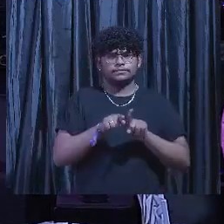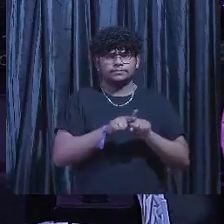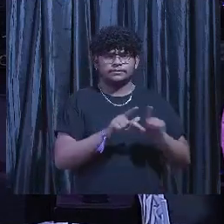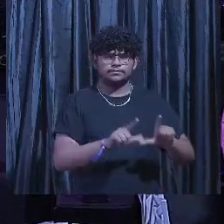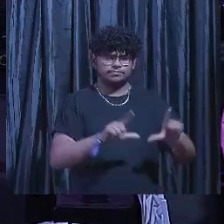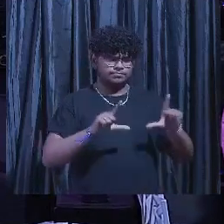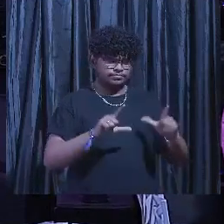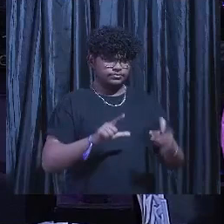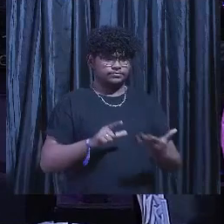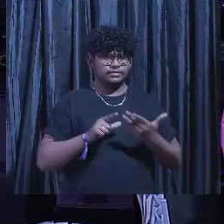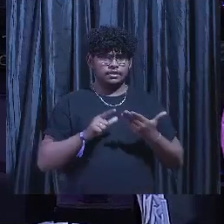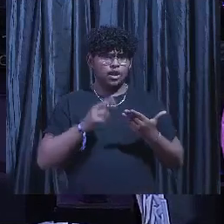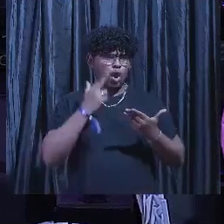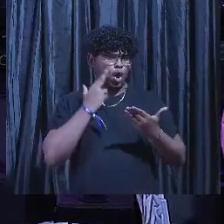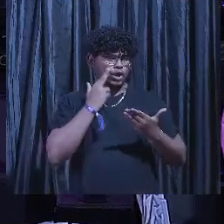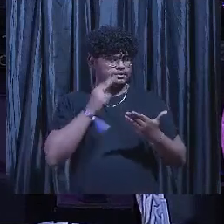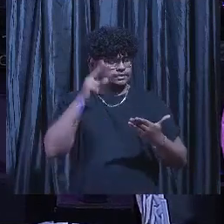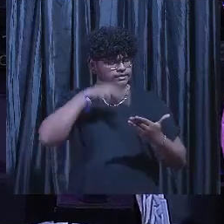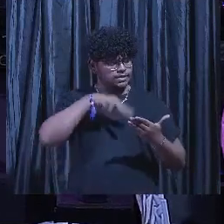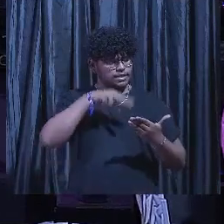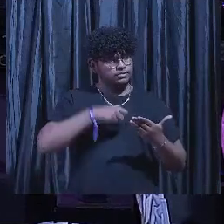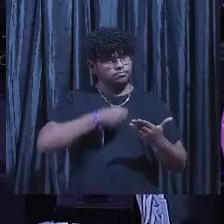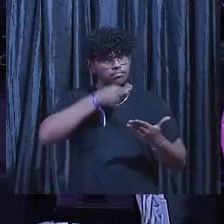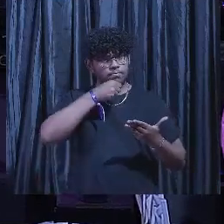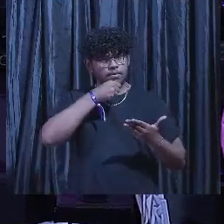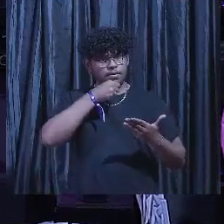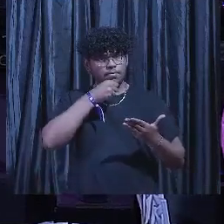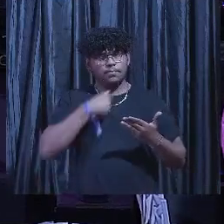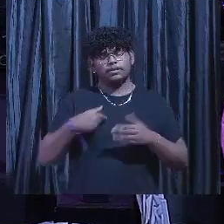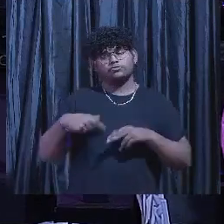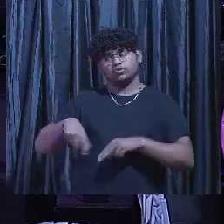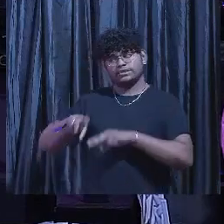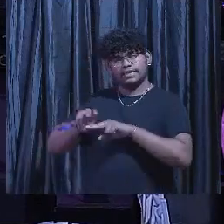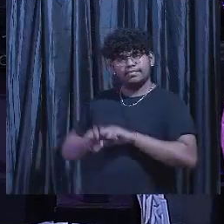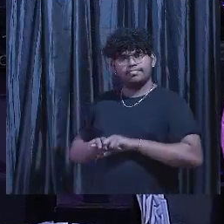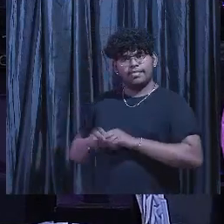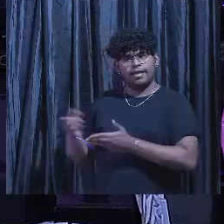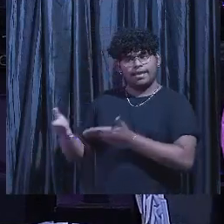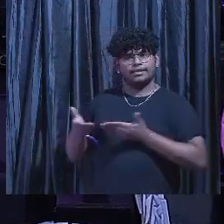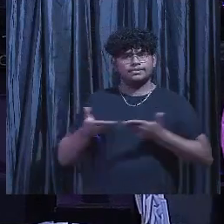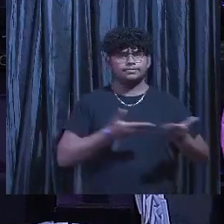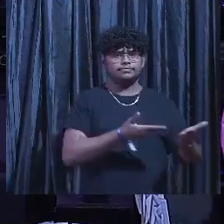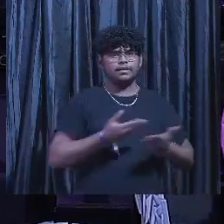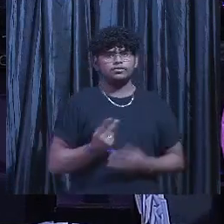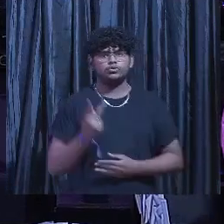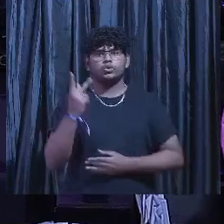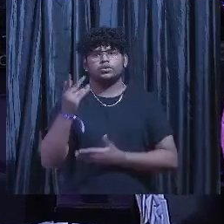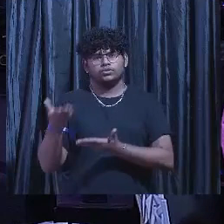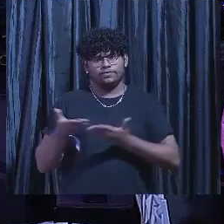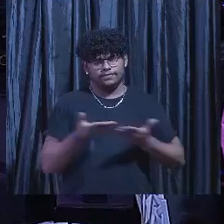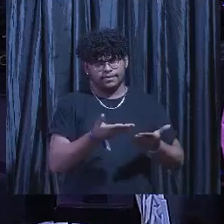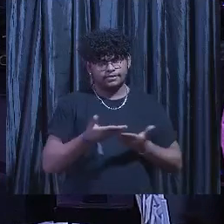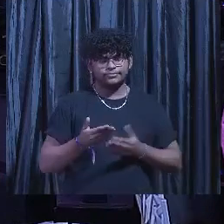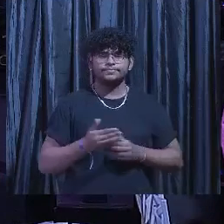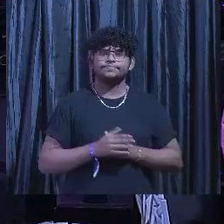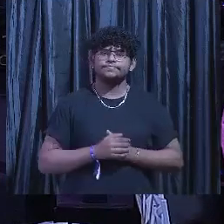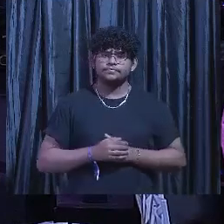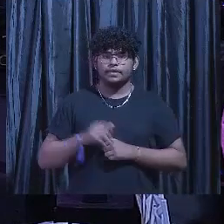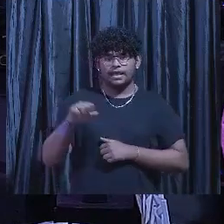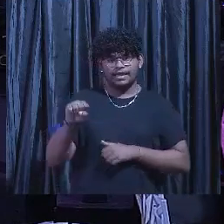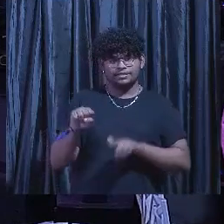palco rosa, e vou ficar sentada aqui para receber os meus 2 convidados. O Social